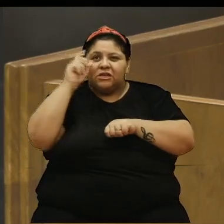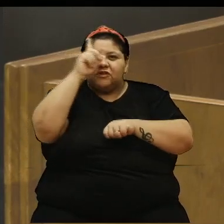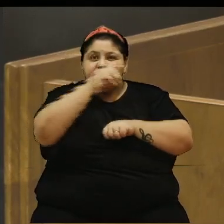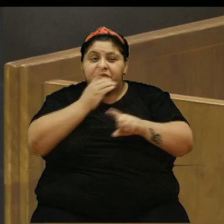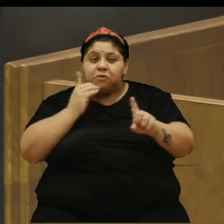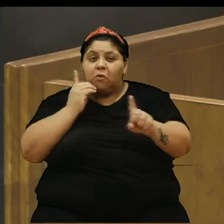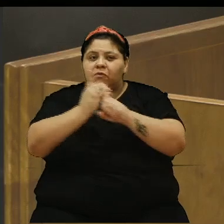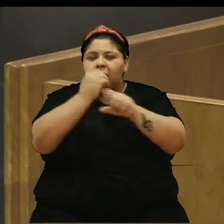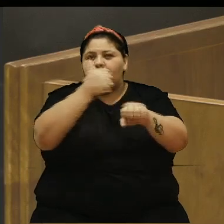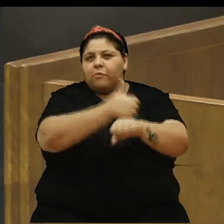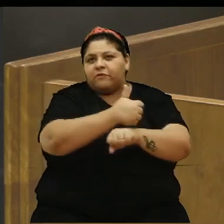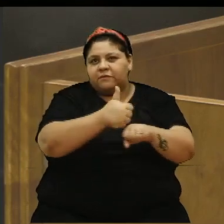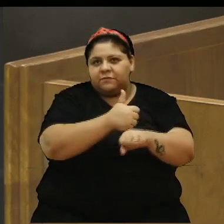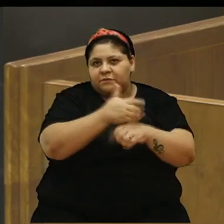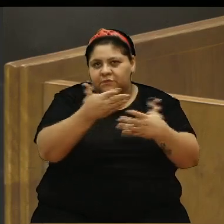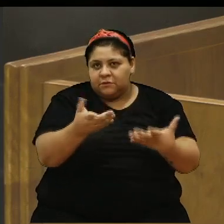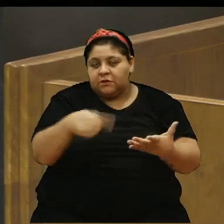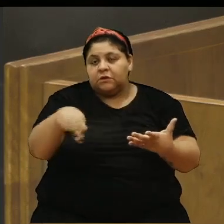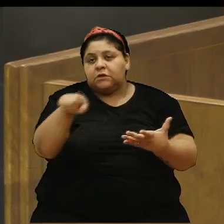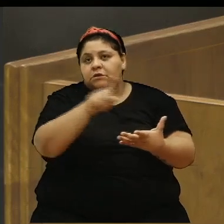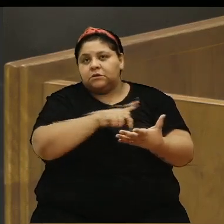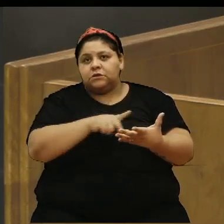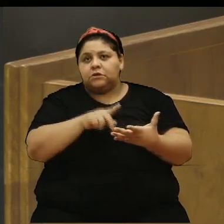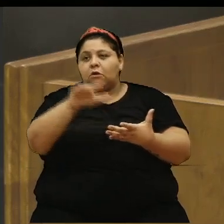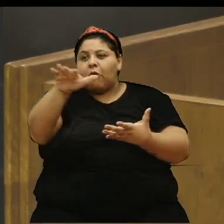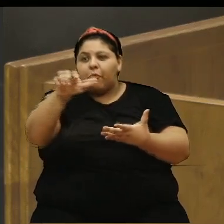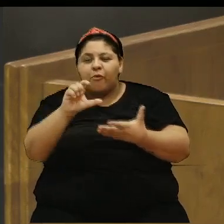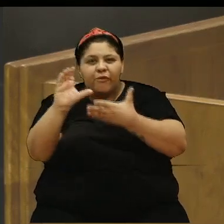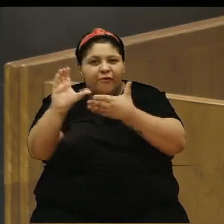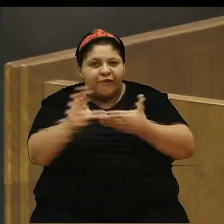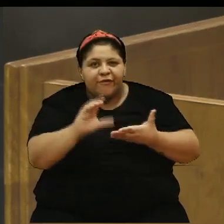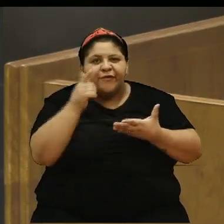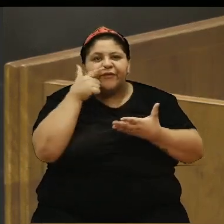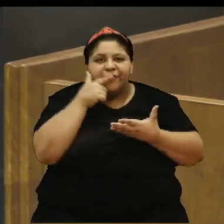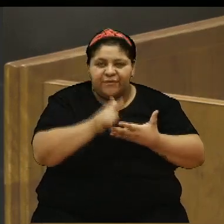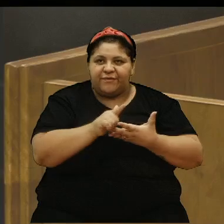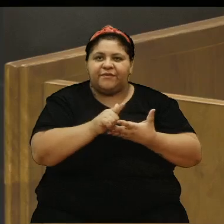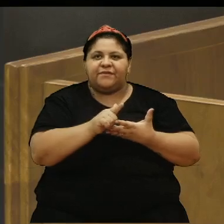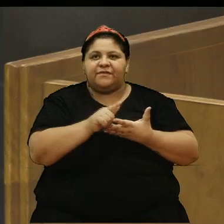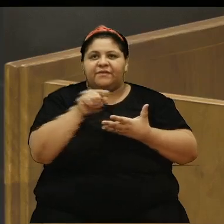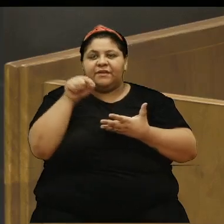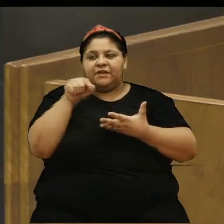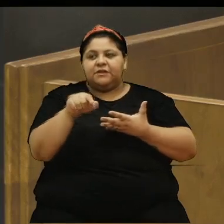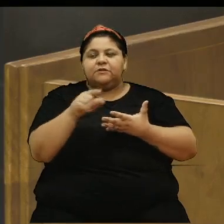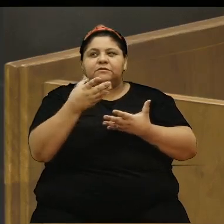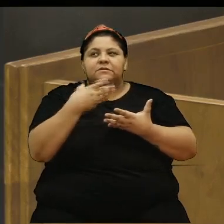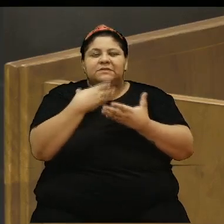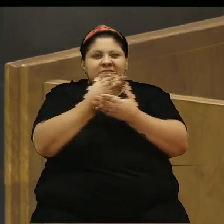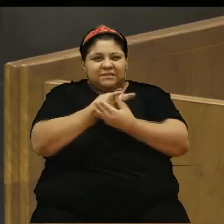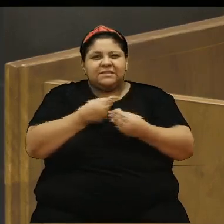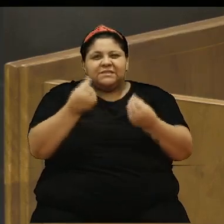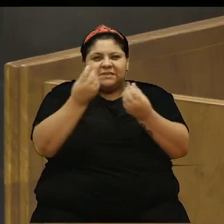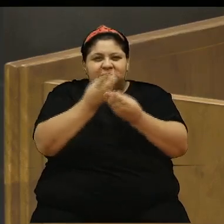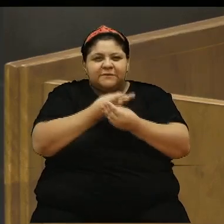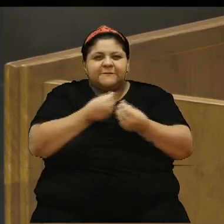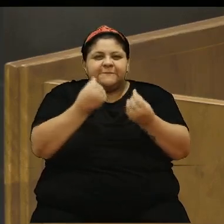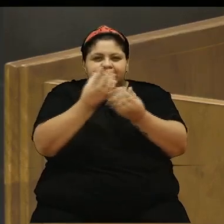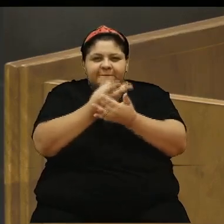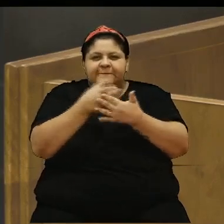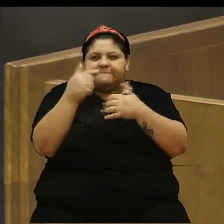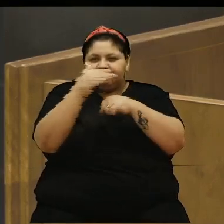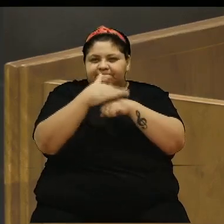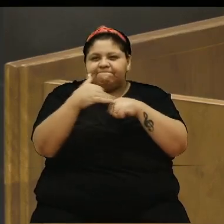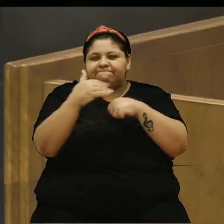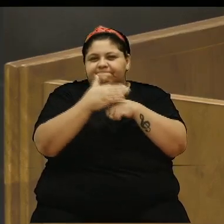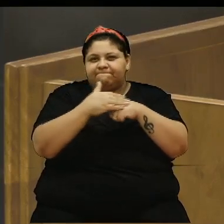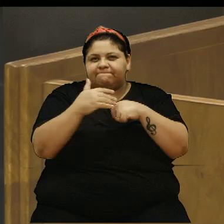profissional. Então, quando a gente busca uma emenda, quando a gente consegue uma emenda e para algo que nos toca, literalmente nos afeta,